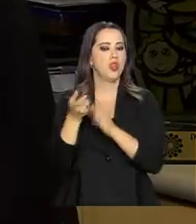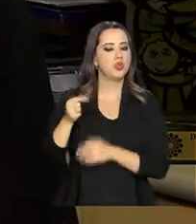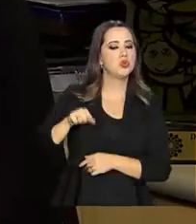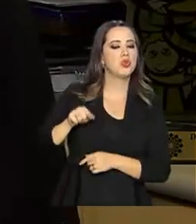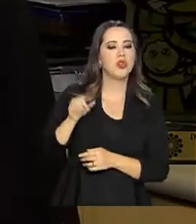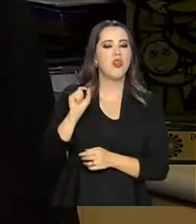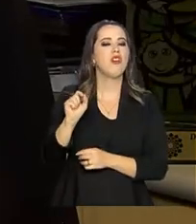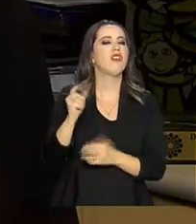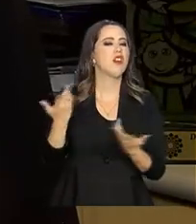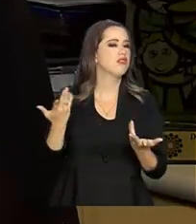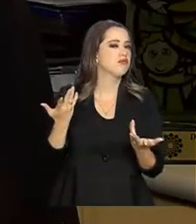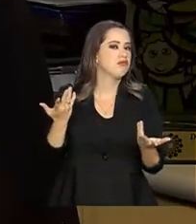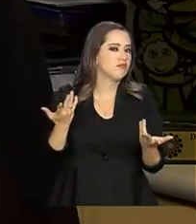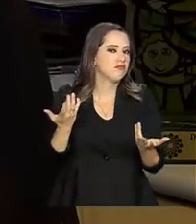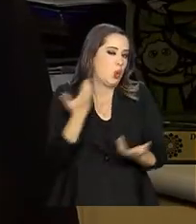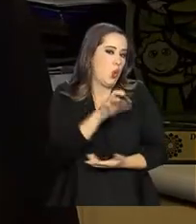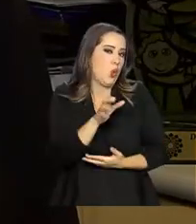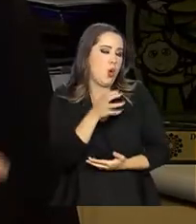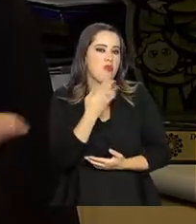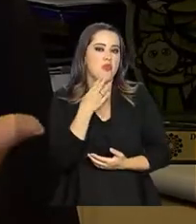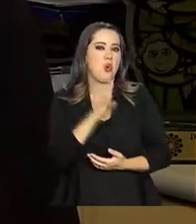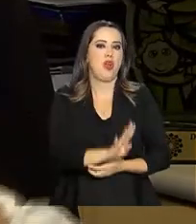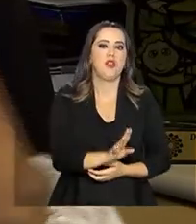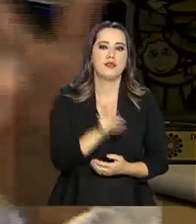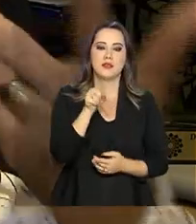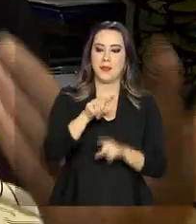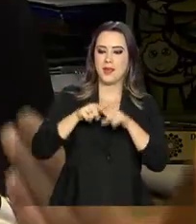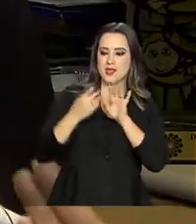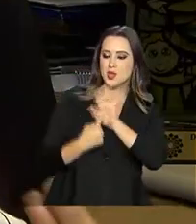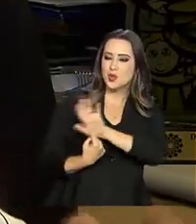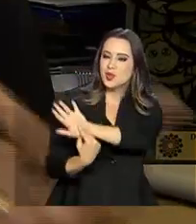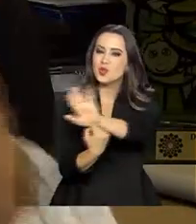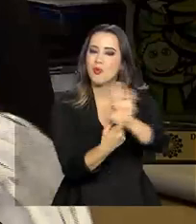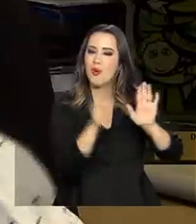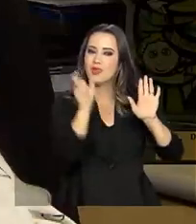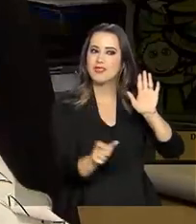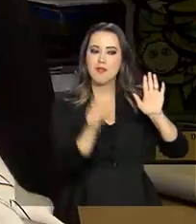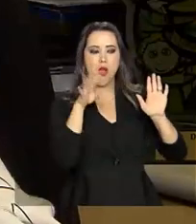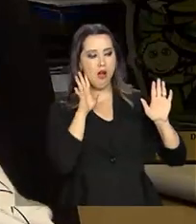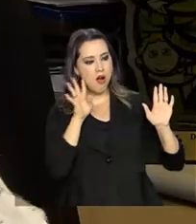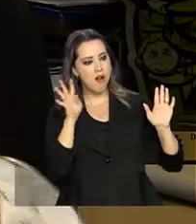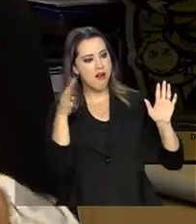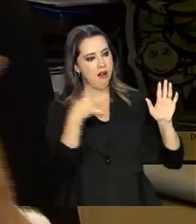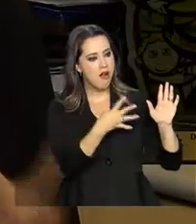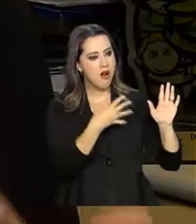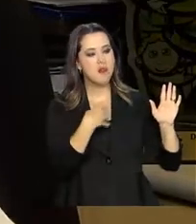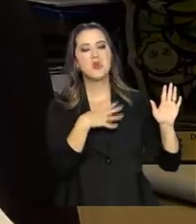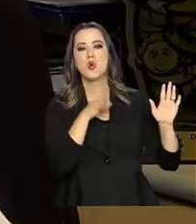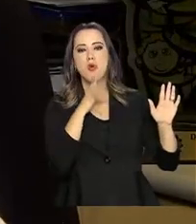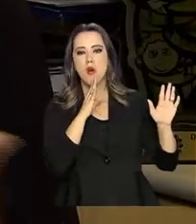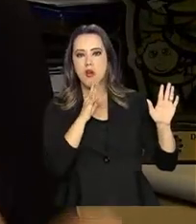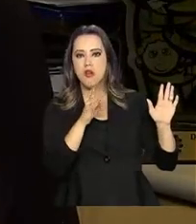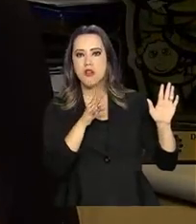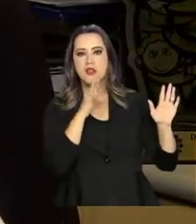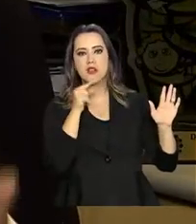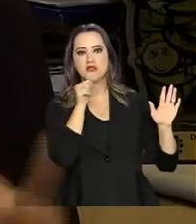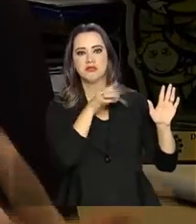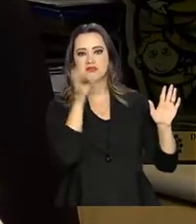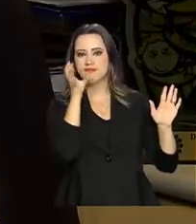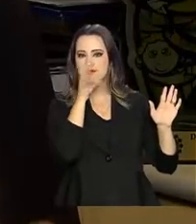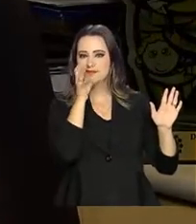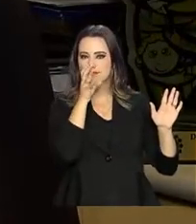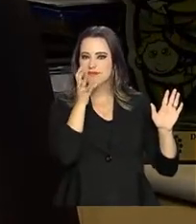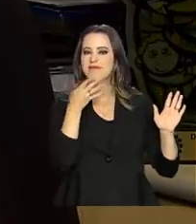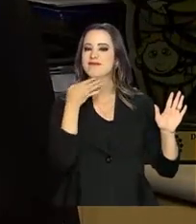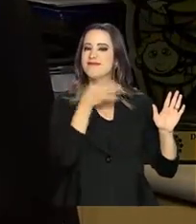conhecimento de quem são essas pessoas há as outras pessoas que não são destes grupos começam a conhecer e começam a